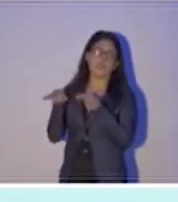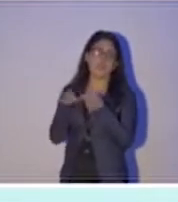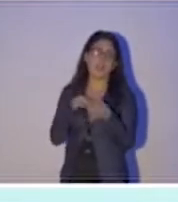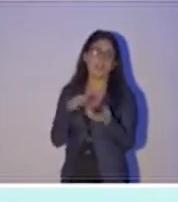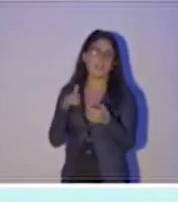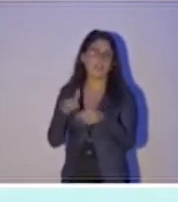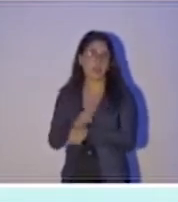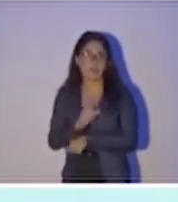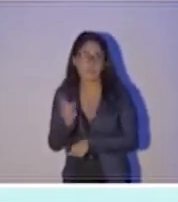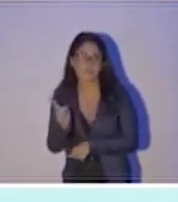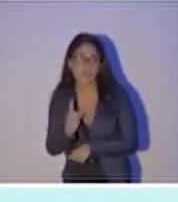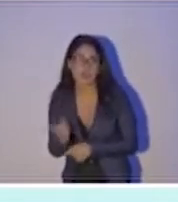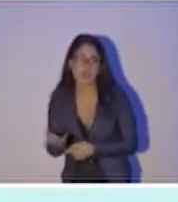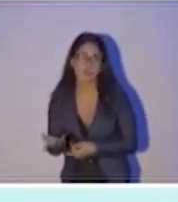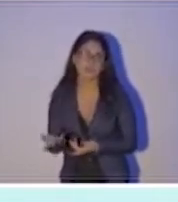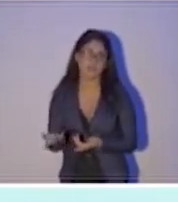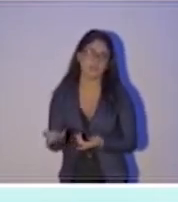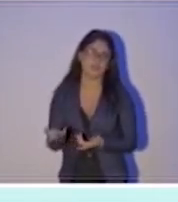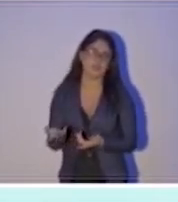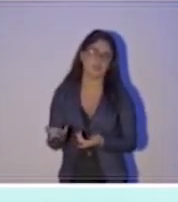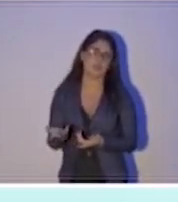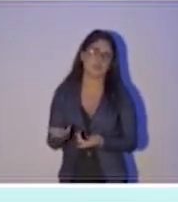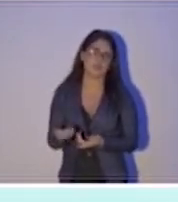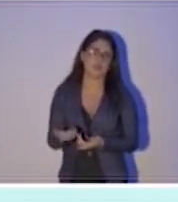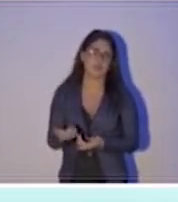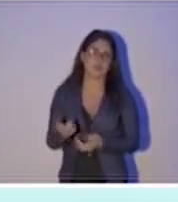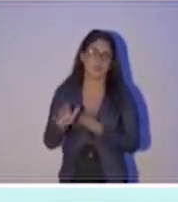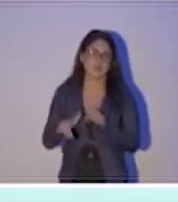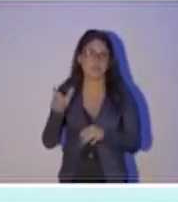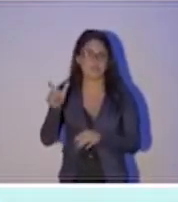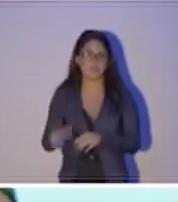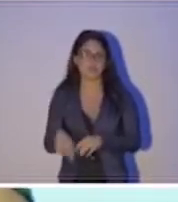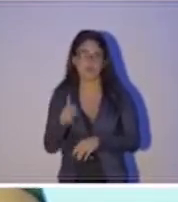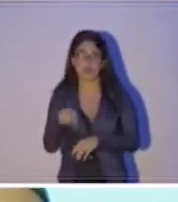Eu acho que isso é um corpo perfeito de um professor. E